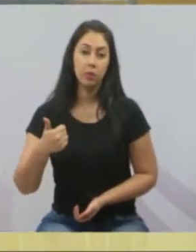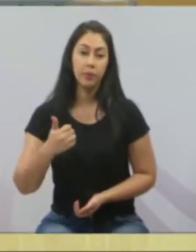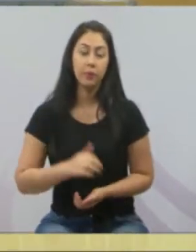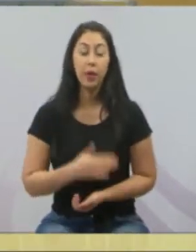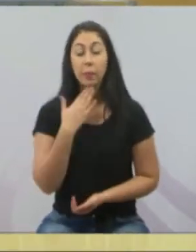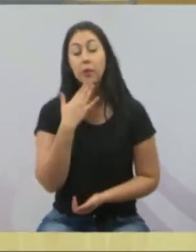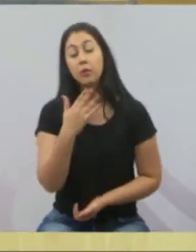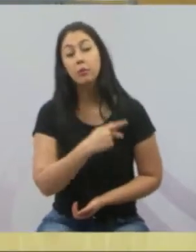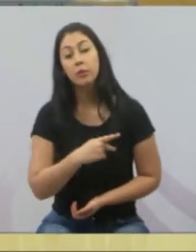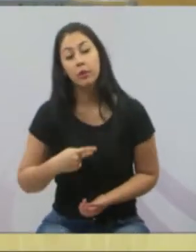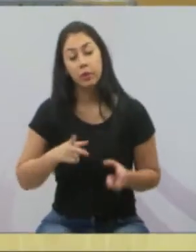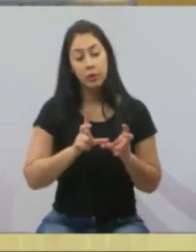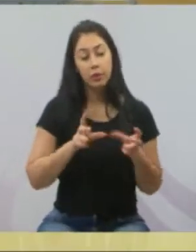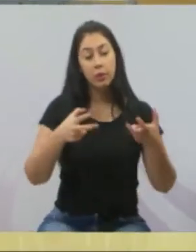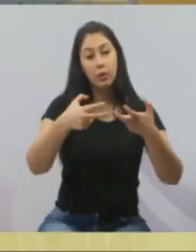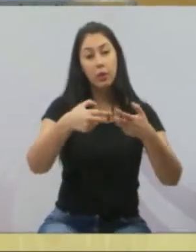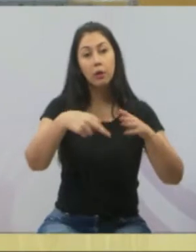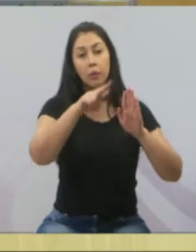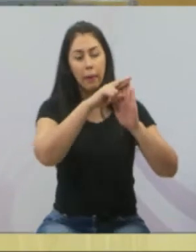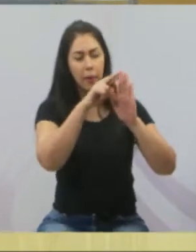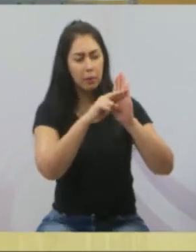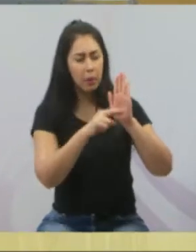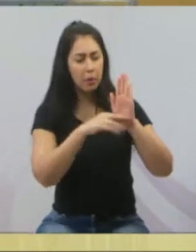Pelo amor de Deus.